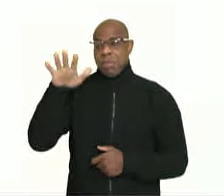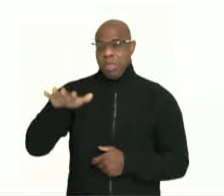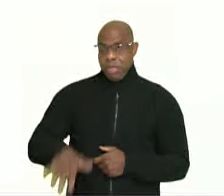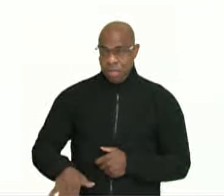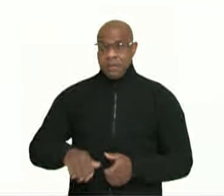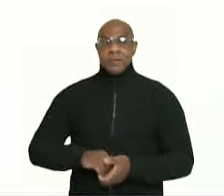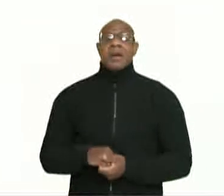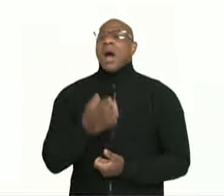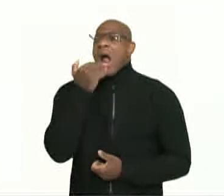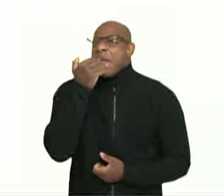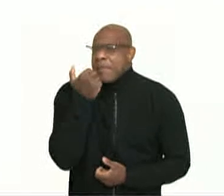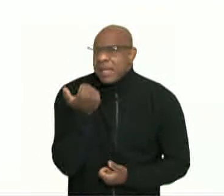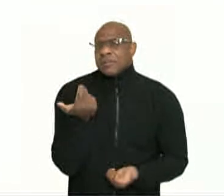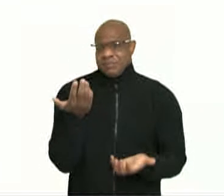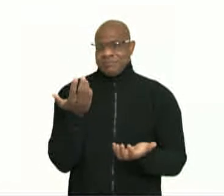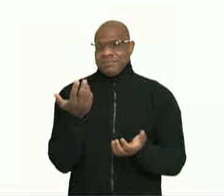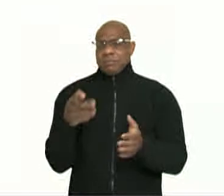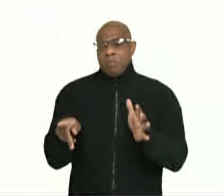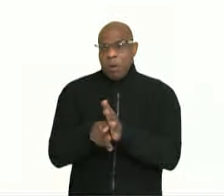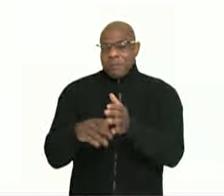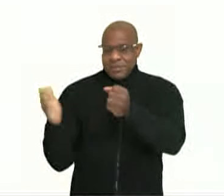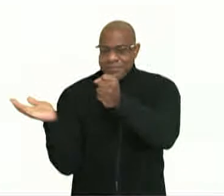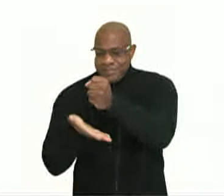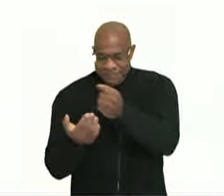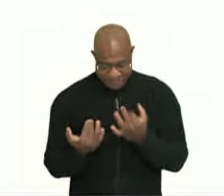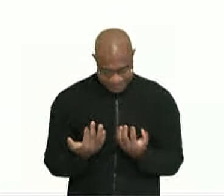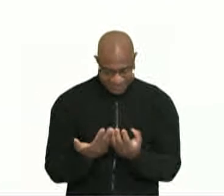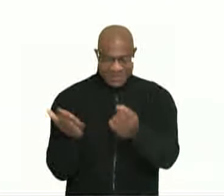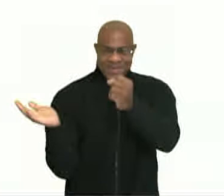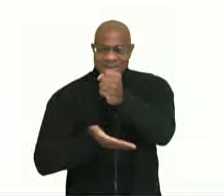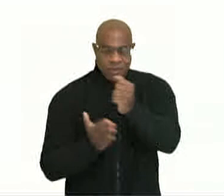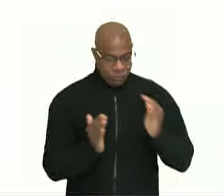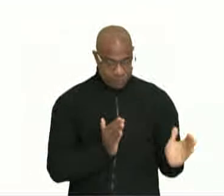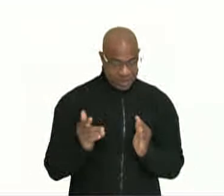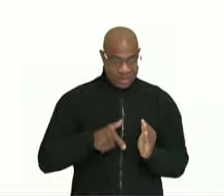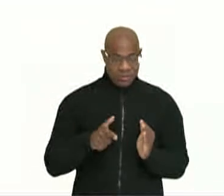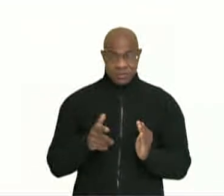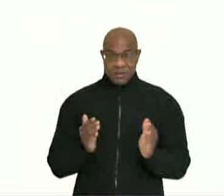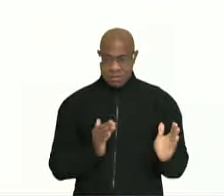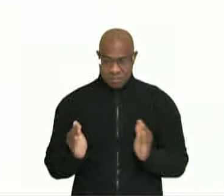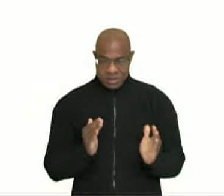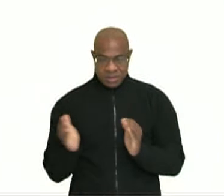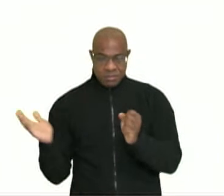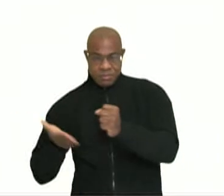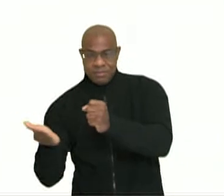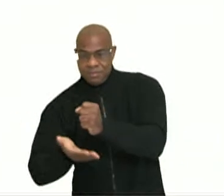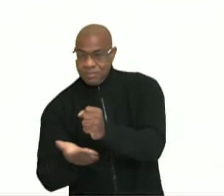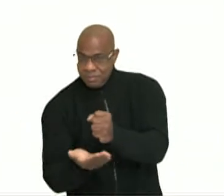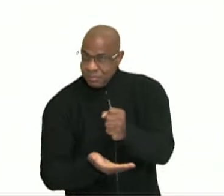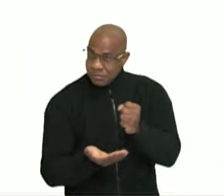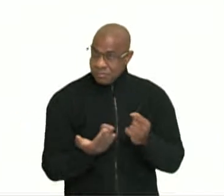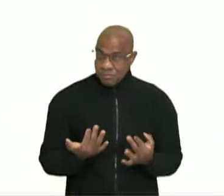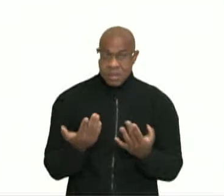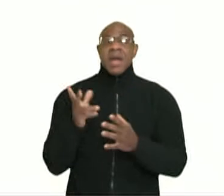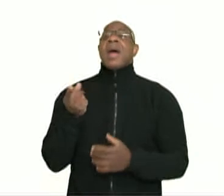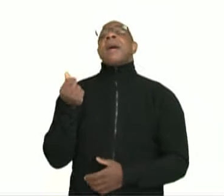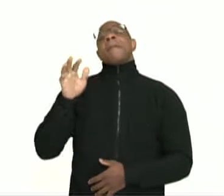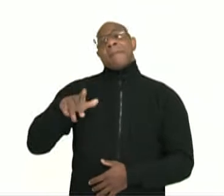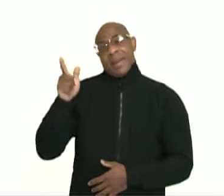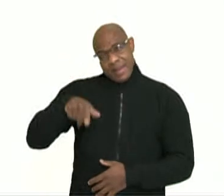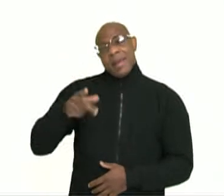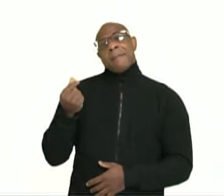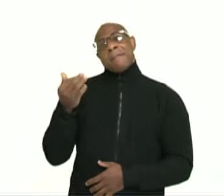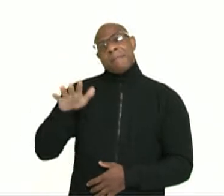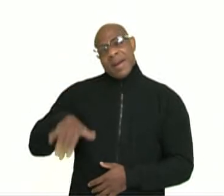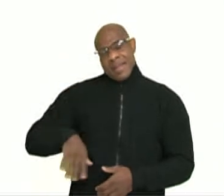os alimentos da safra, eles são mais baratos. Ó, que legal, ó. Hashtag fica a dica aí, ó. Então, as